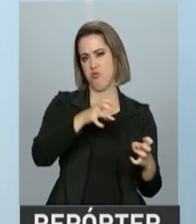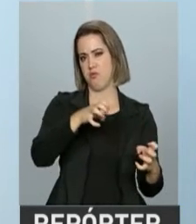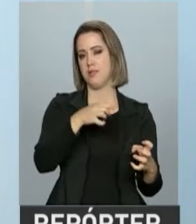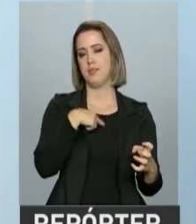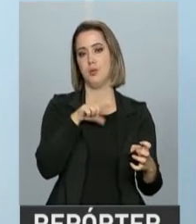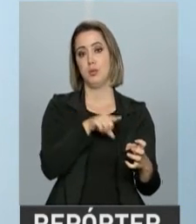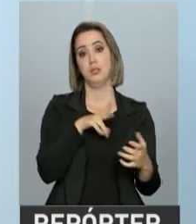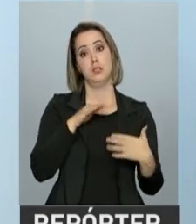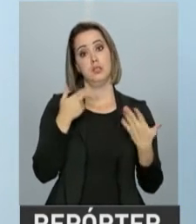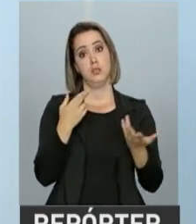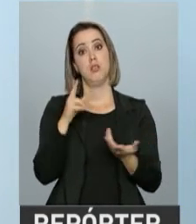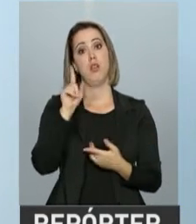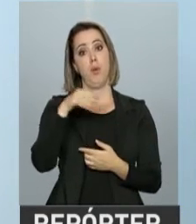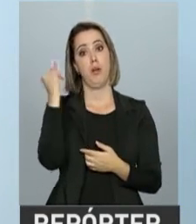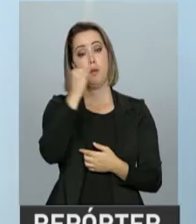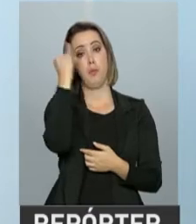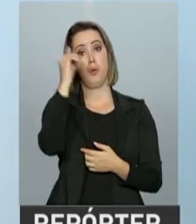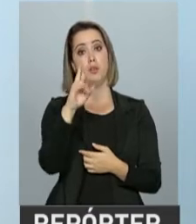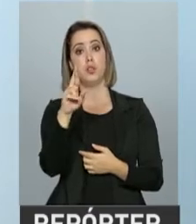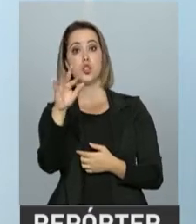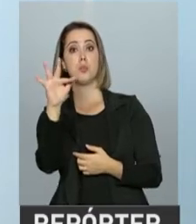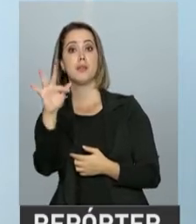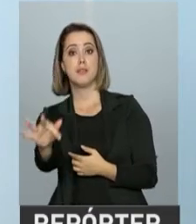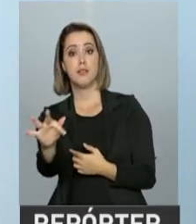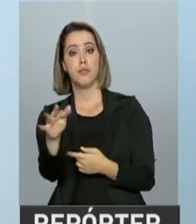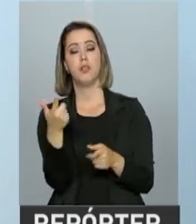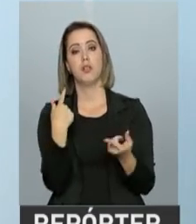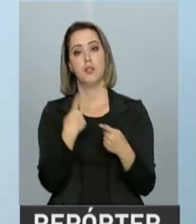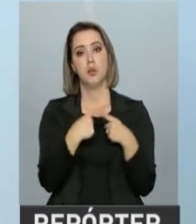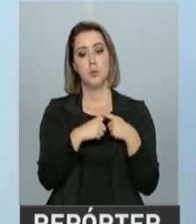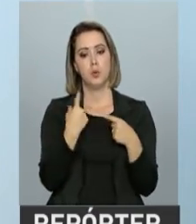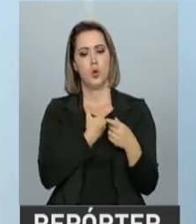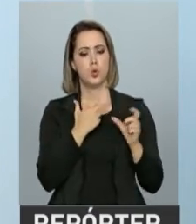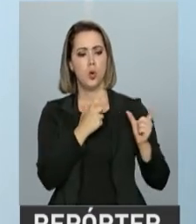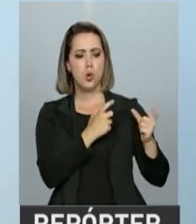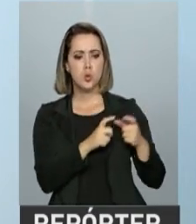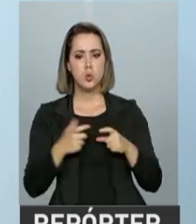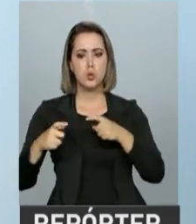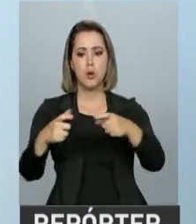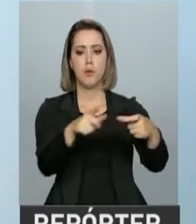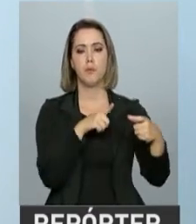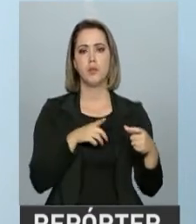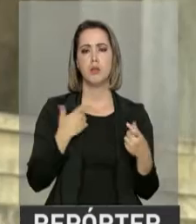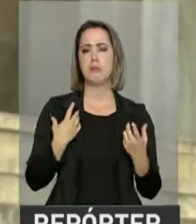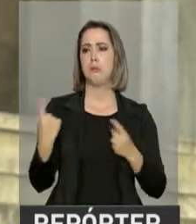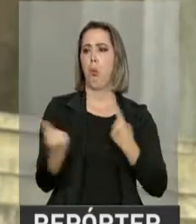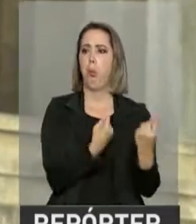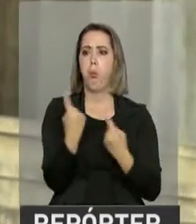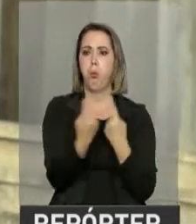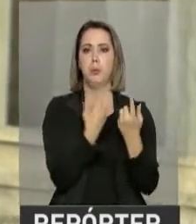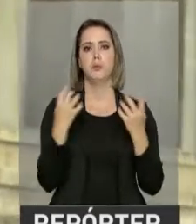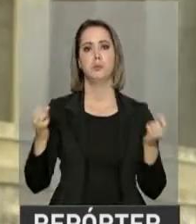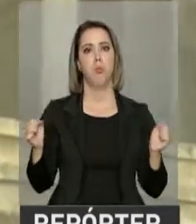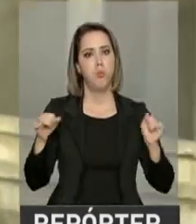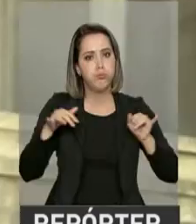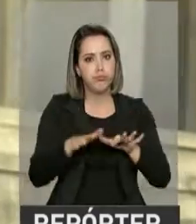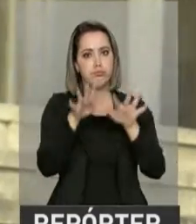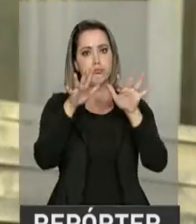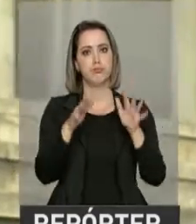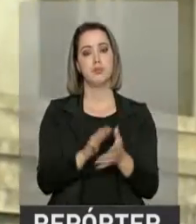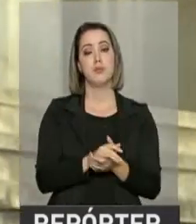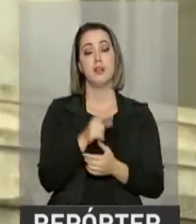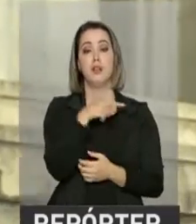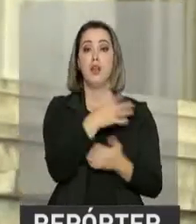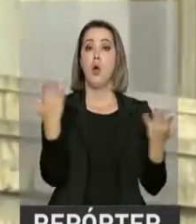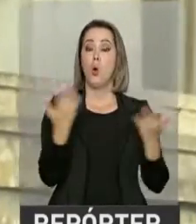Receita Federal isso é muito importante, tendo em vista que os nossos centros de atendimento estão sempre superlotados. Atualmente, a Receita